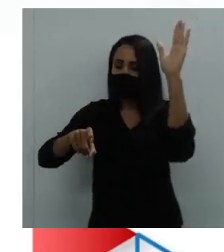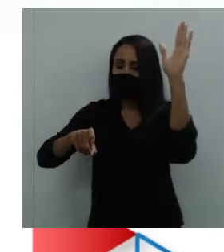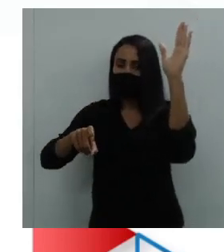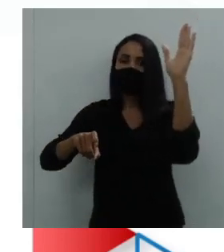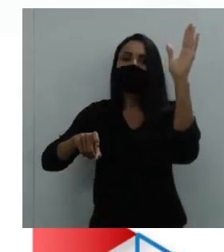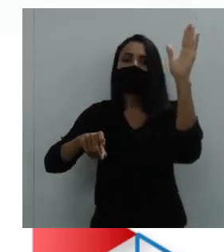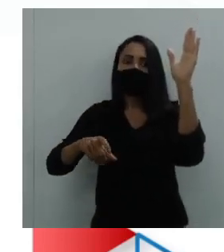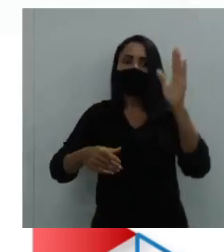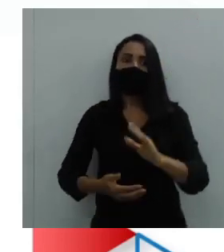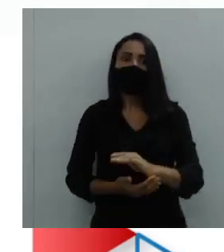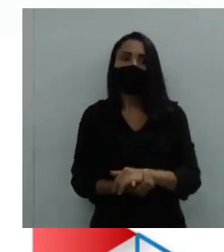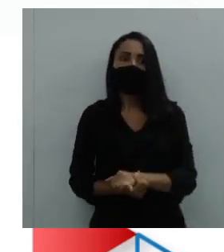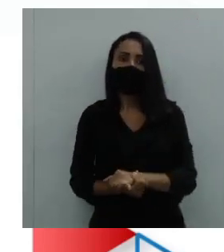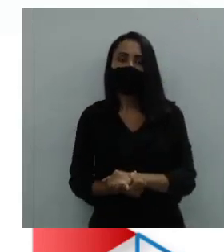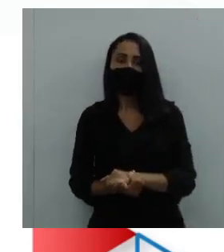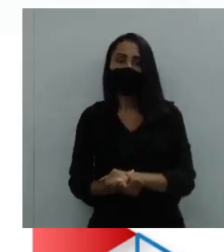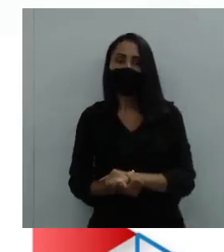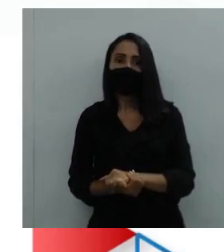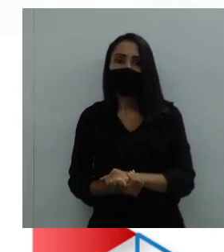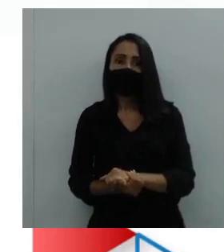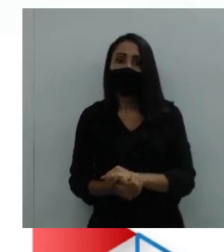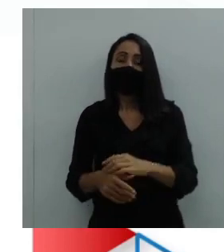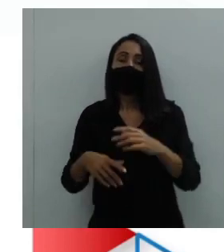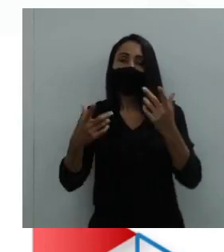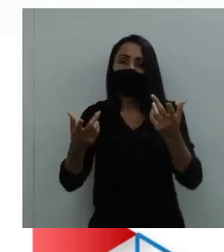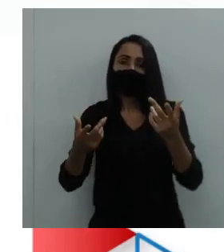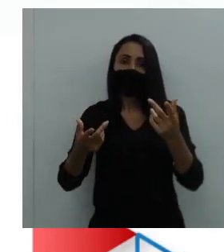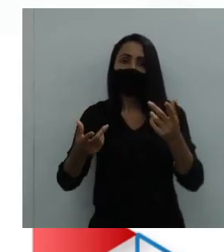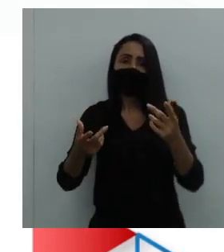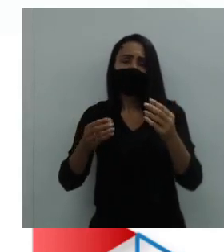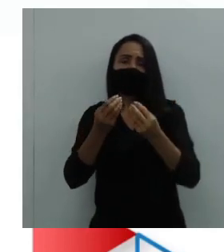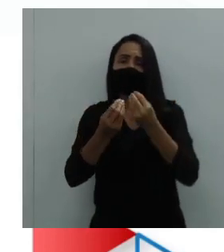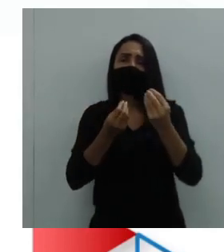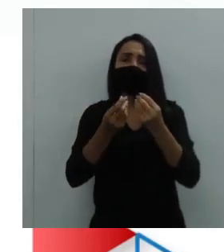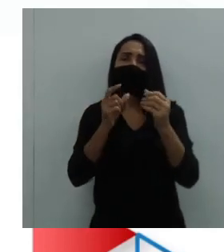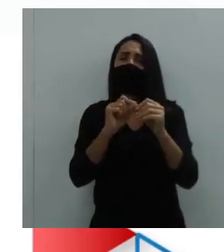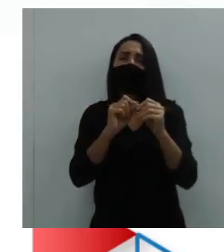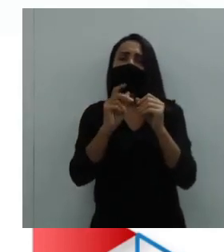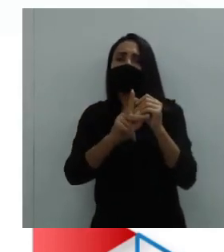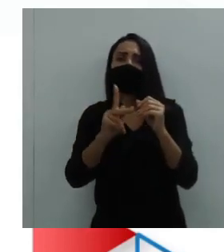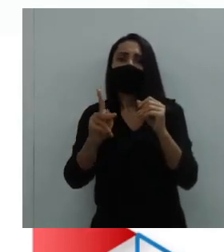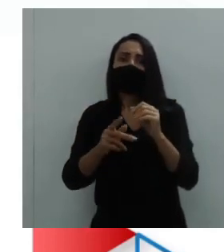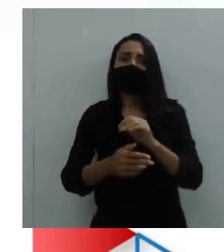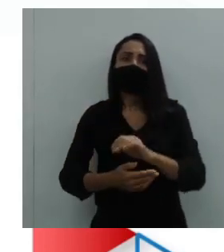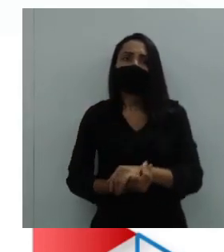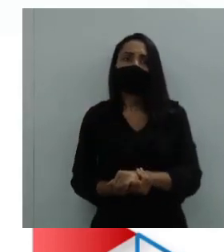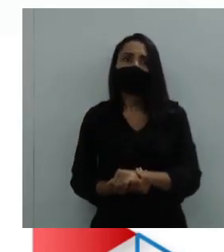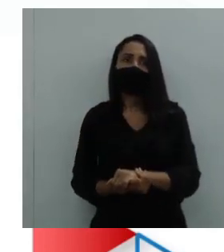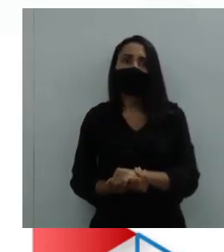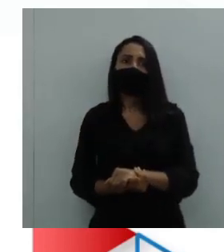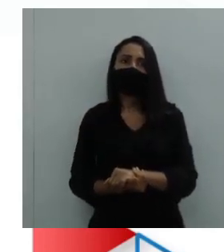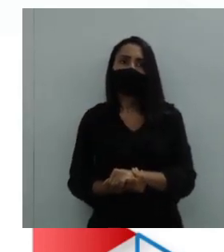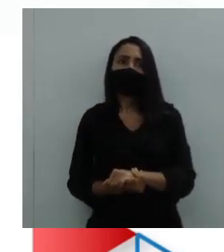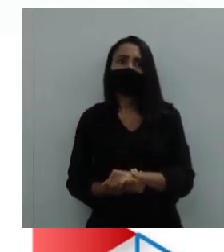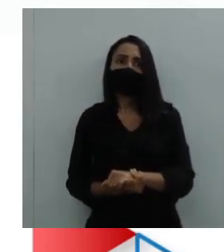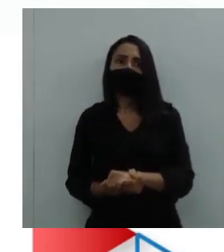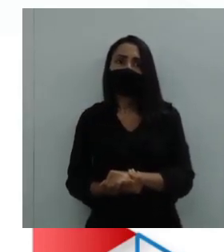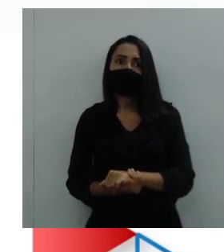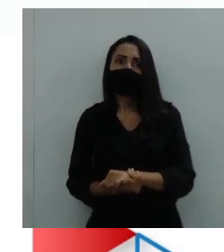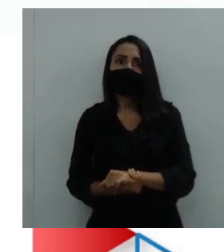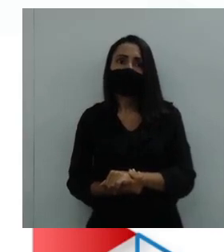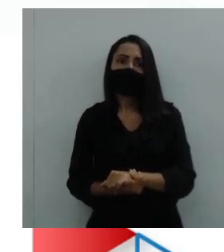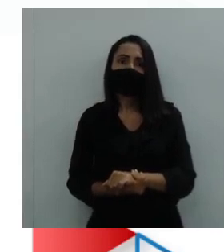horizontais x. Então, ele vai refletir lá. Como é que ficaria, professor, essa imagem? Essa imagem ficaria,